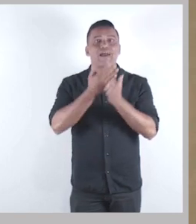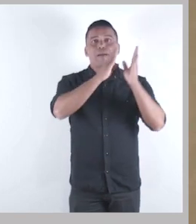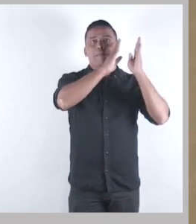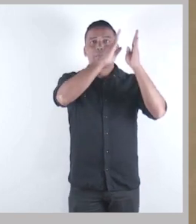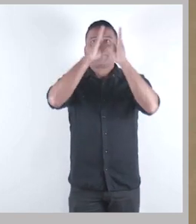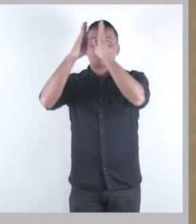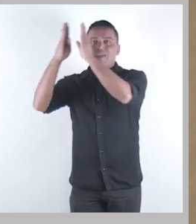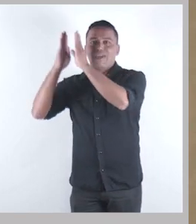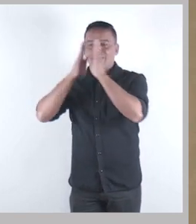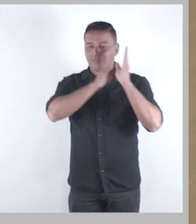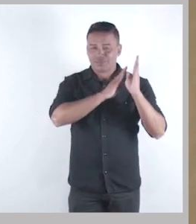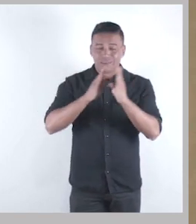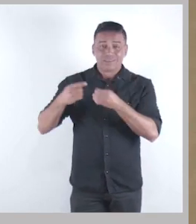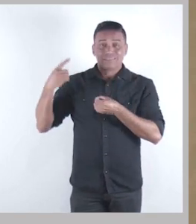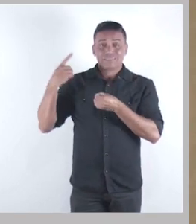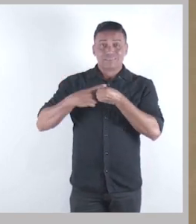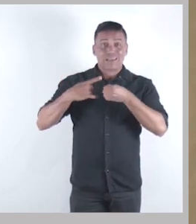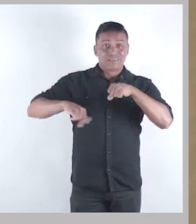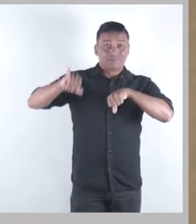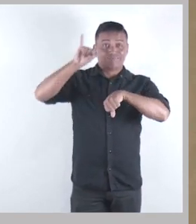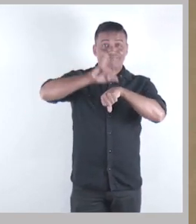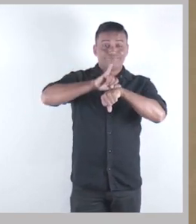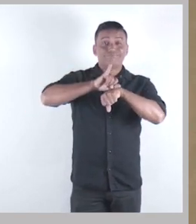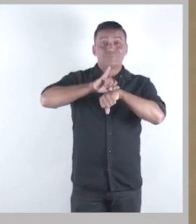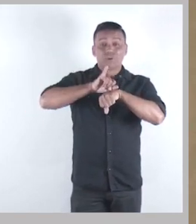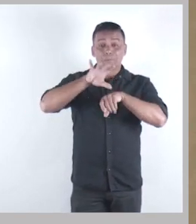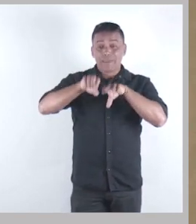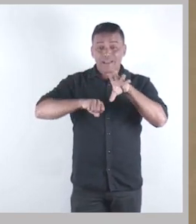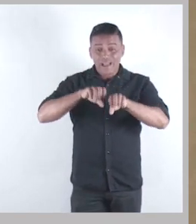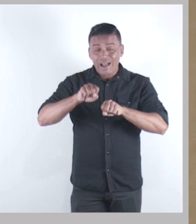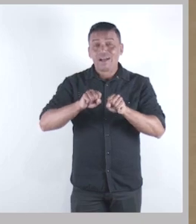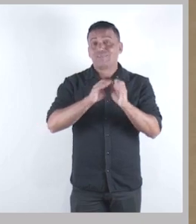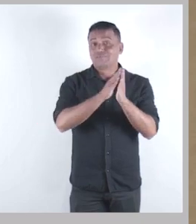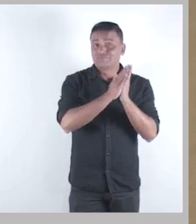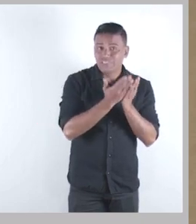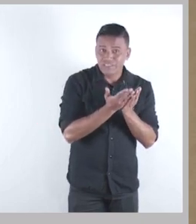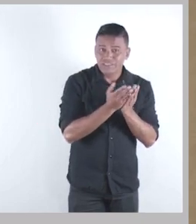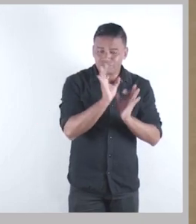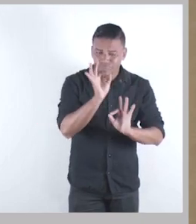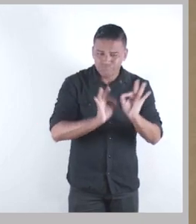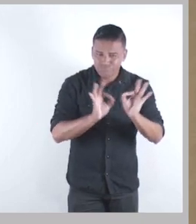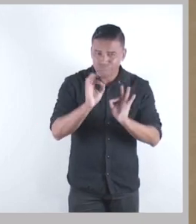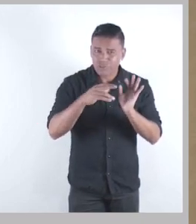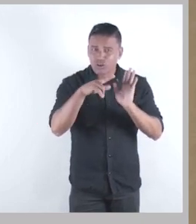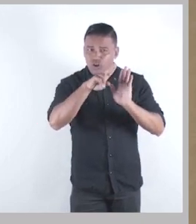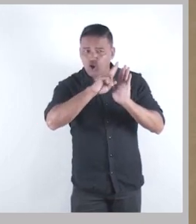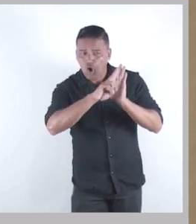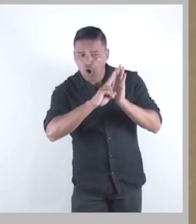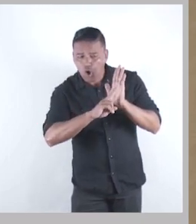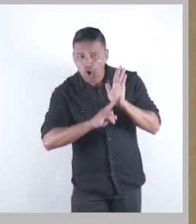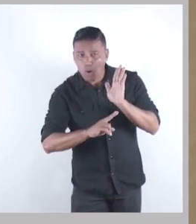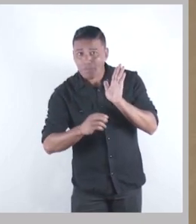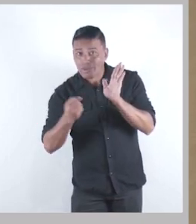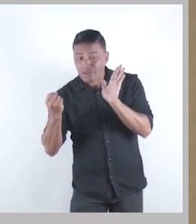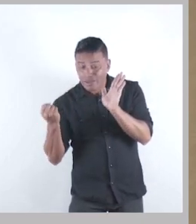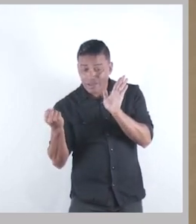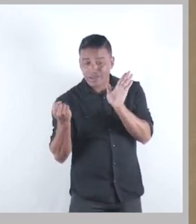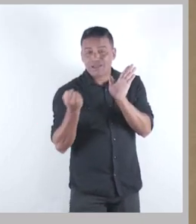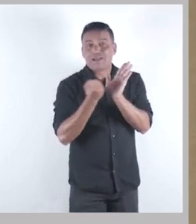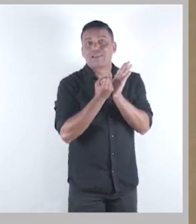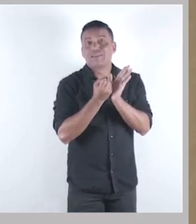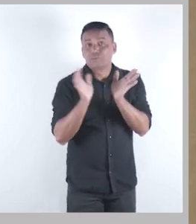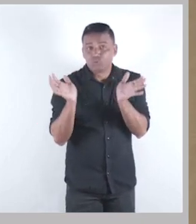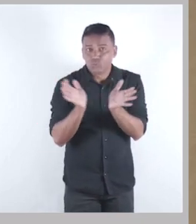na capital. Então, nós pegamos nesses livros, nós catalogamos, inventámos, inclusive, um carimbo do Clube de Livro de